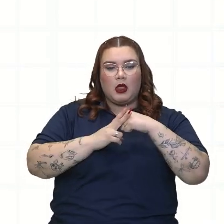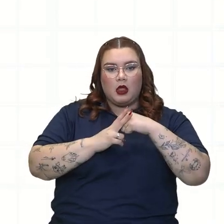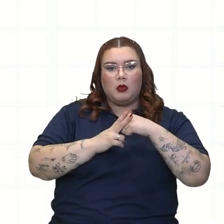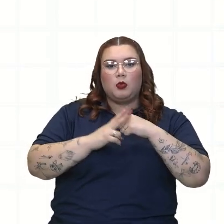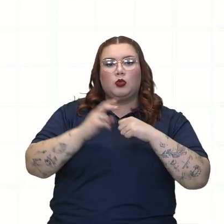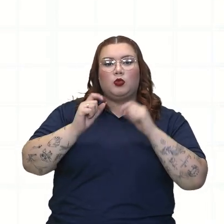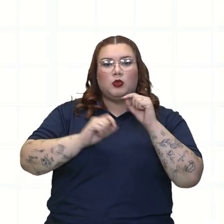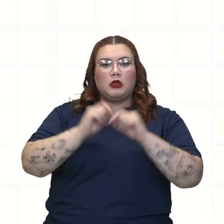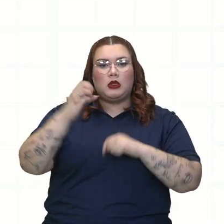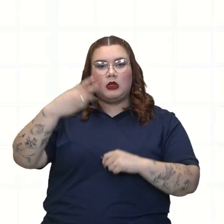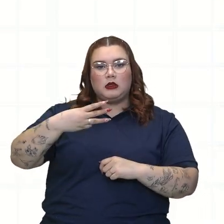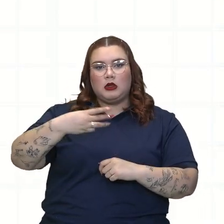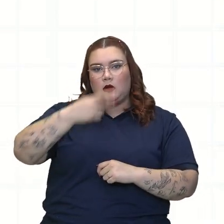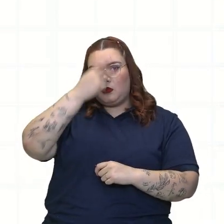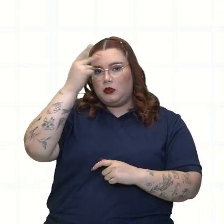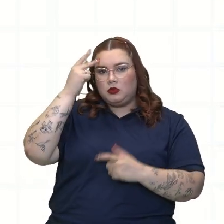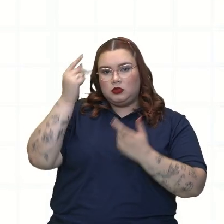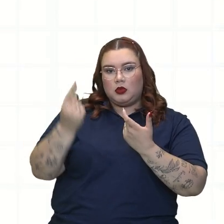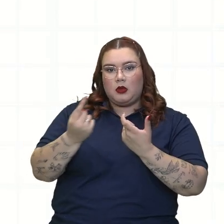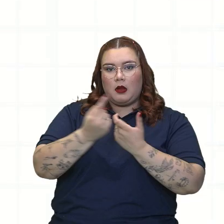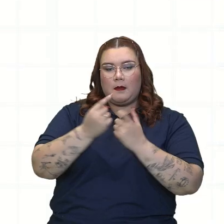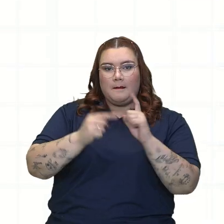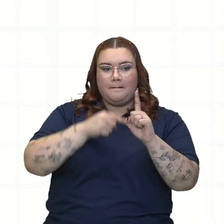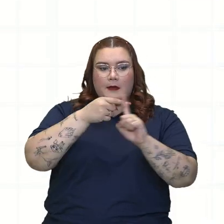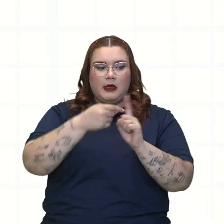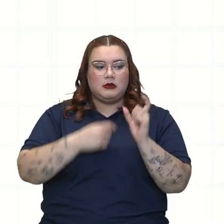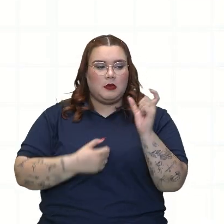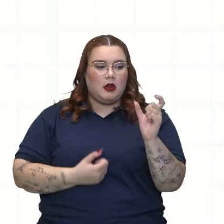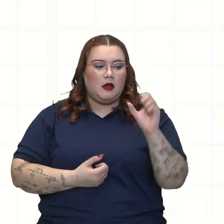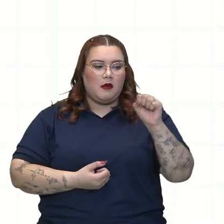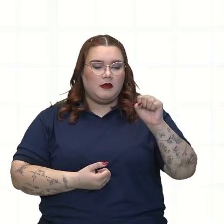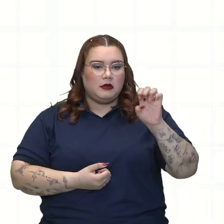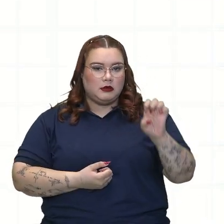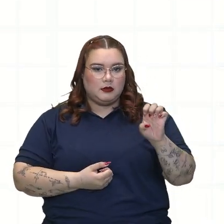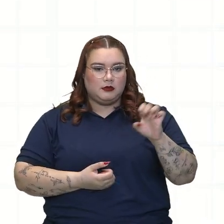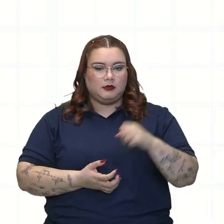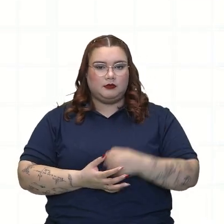Precisa-se de vendedores. Gente, olhem só. De